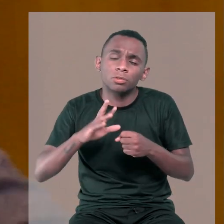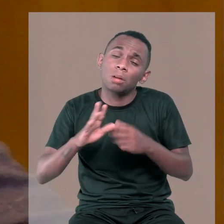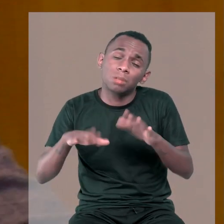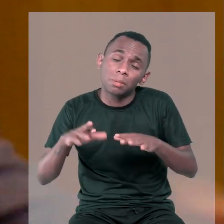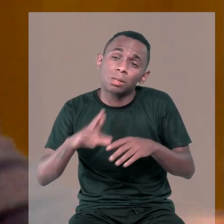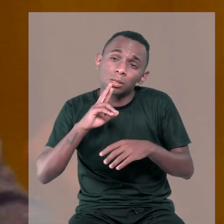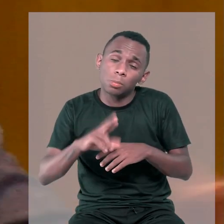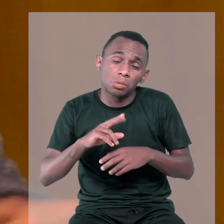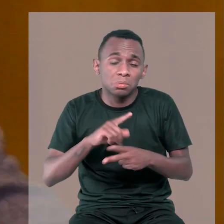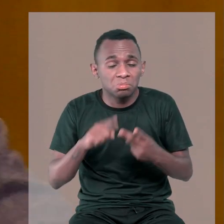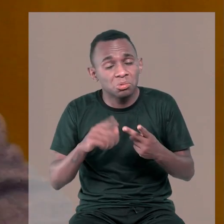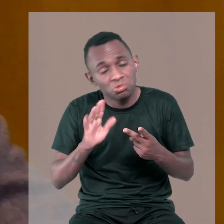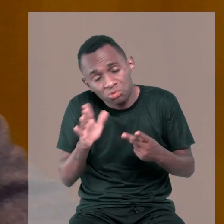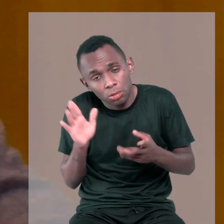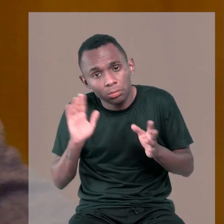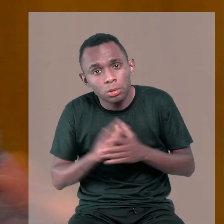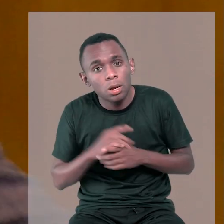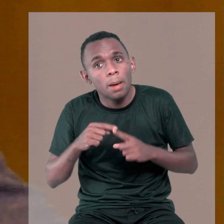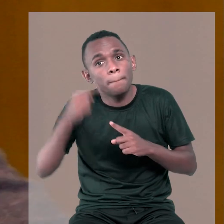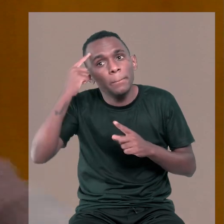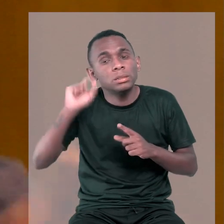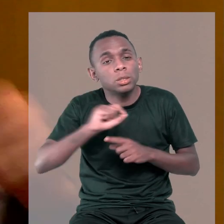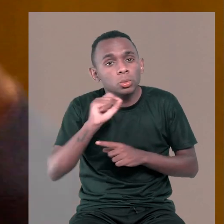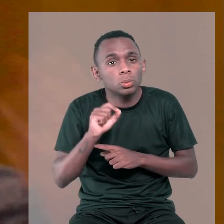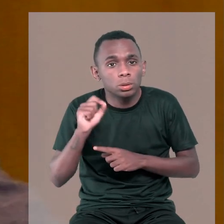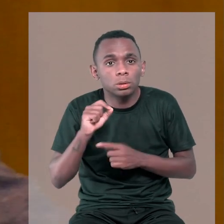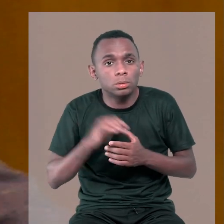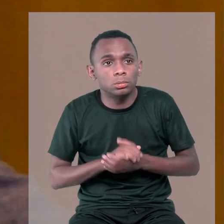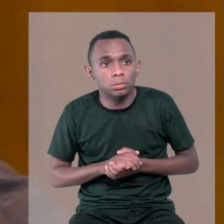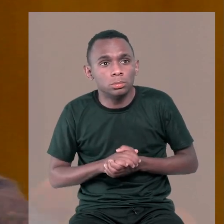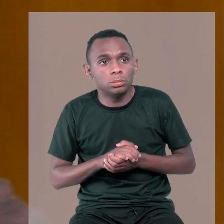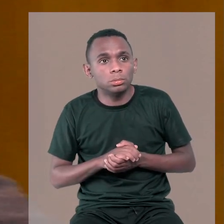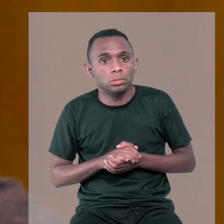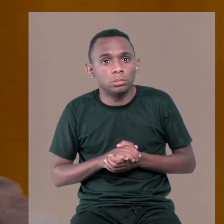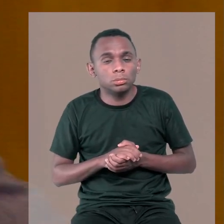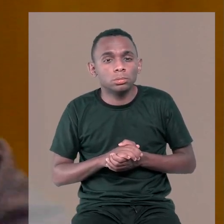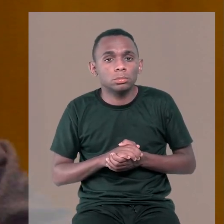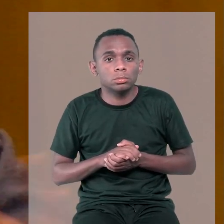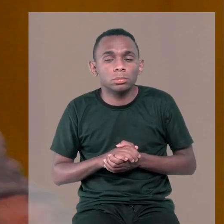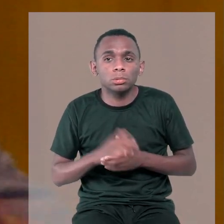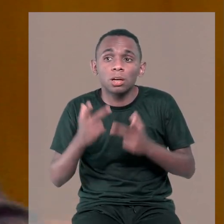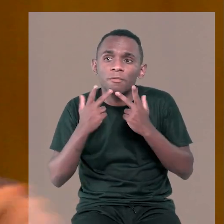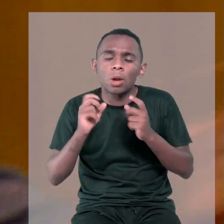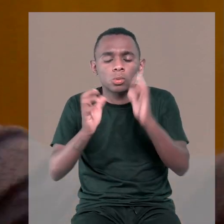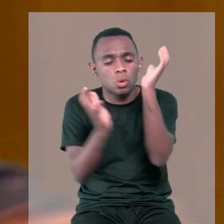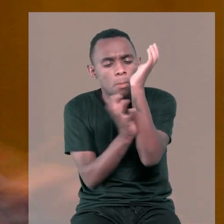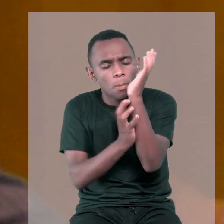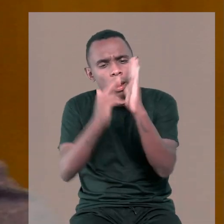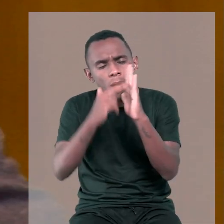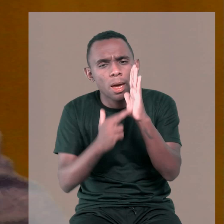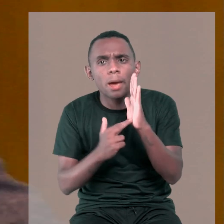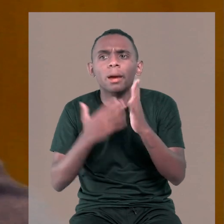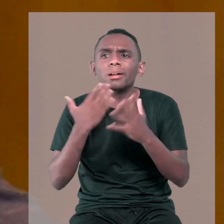burocracia não se pense exatamente, né? Mas acho que no contexto que você trouxe, acho que é importante falar e acho que a burocracia já tem